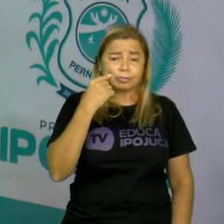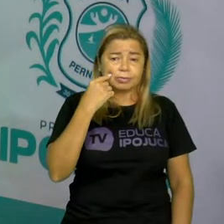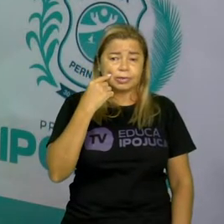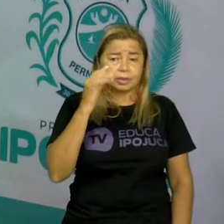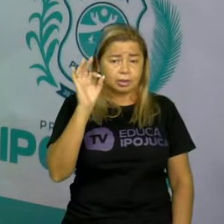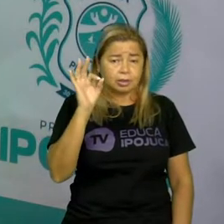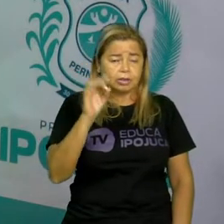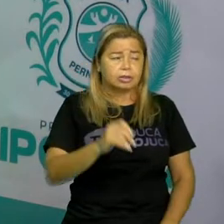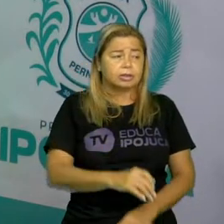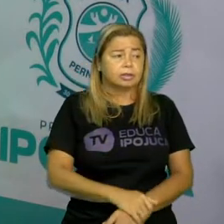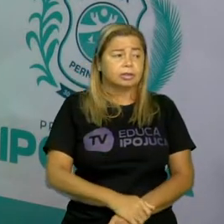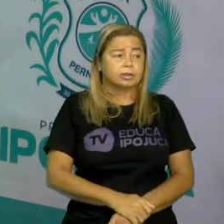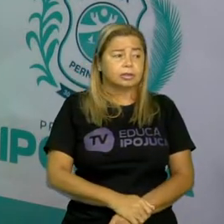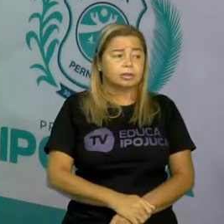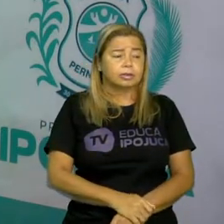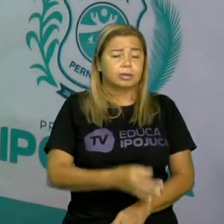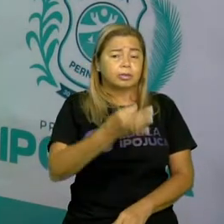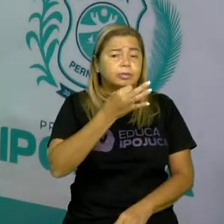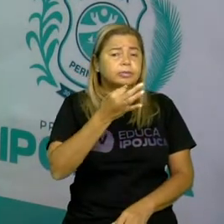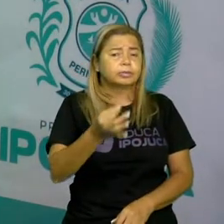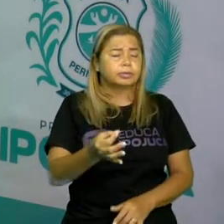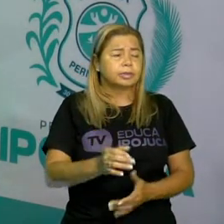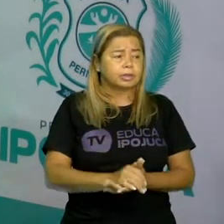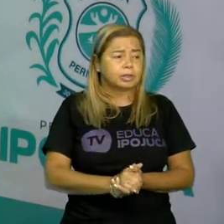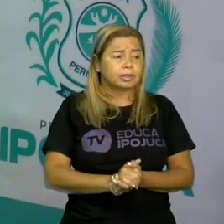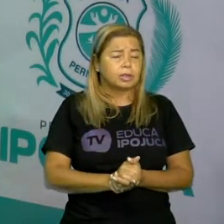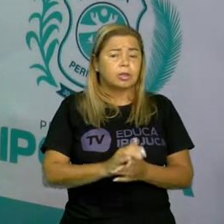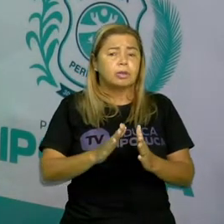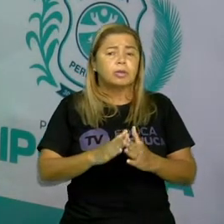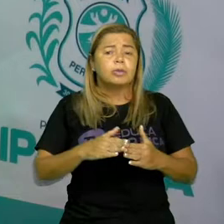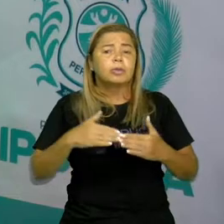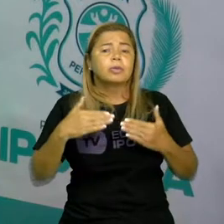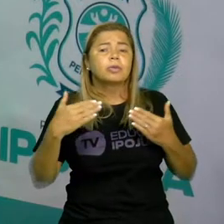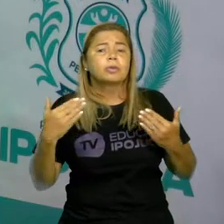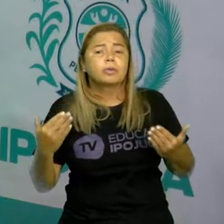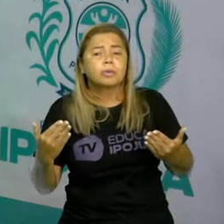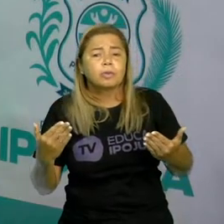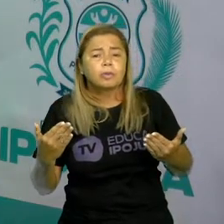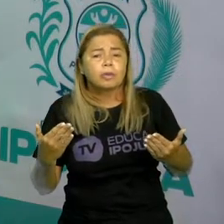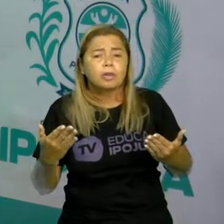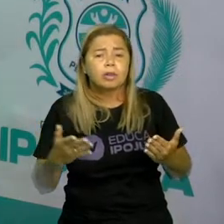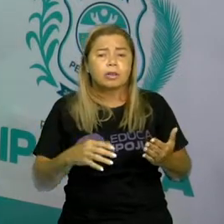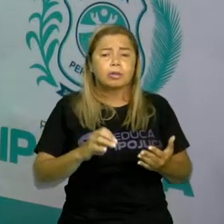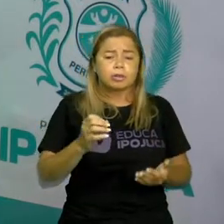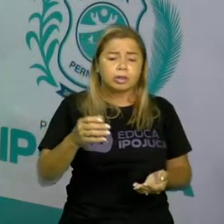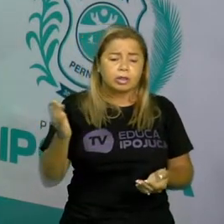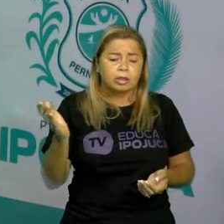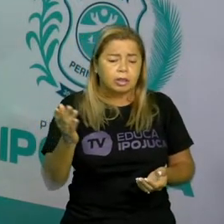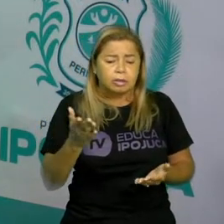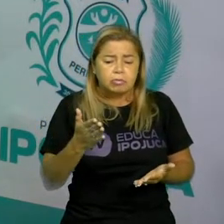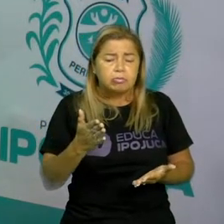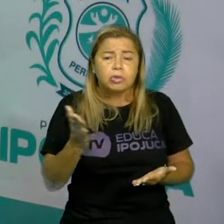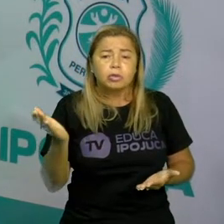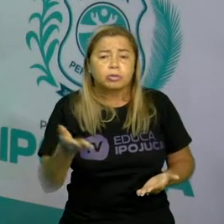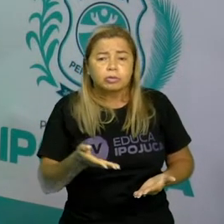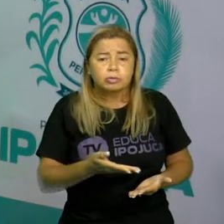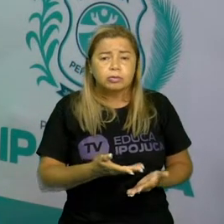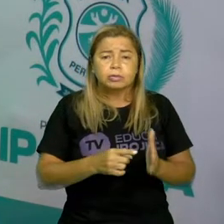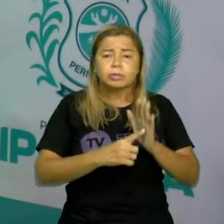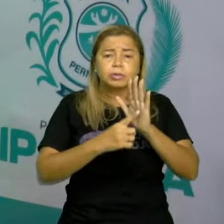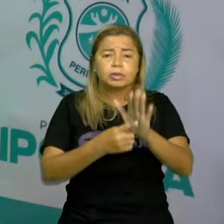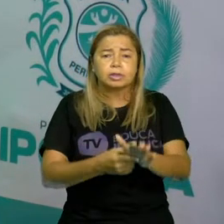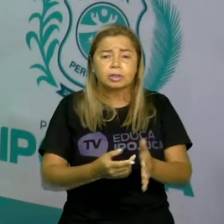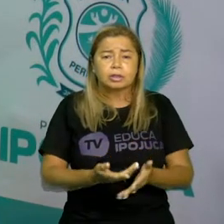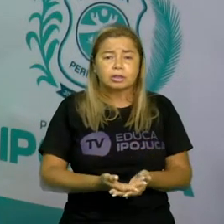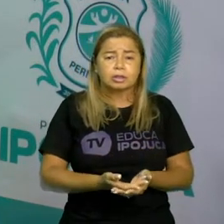bem interessante. Qual é a última representação da unidade? 5. Então, desse, letra A, letra B ou letra C,